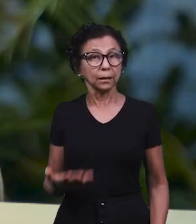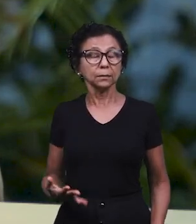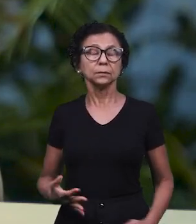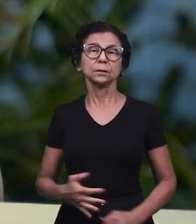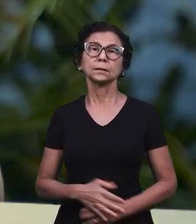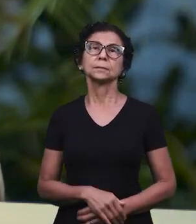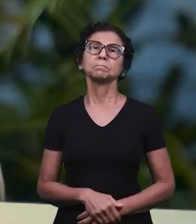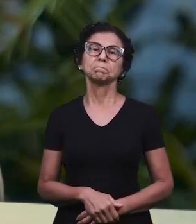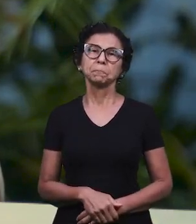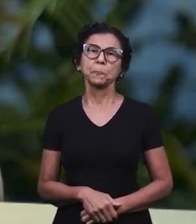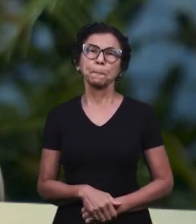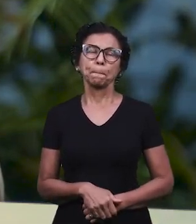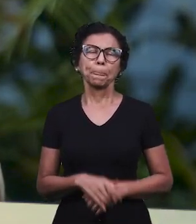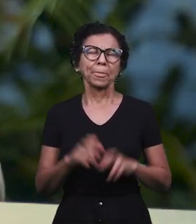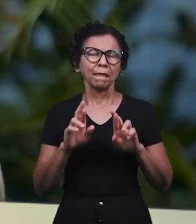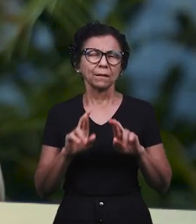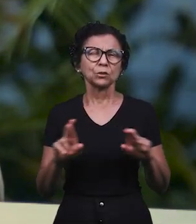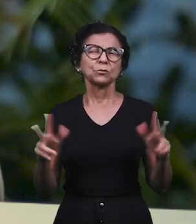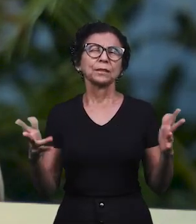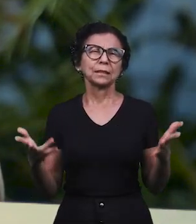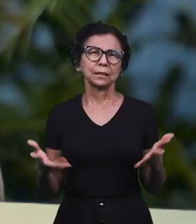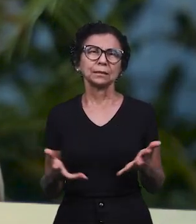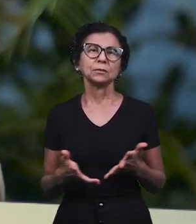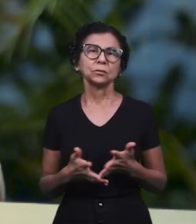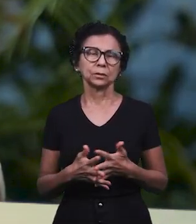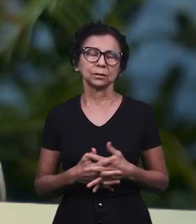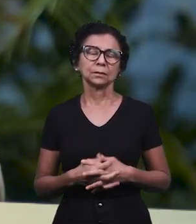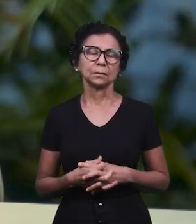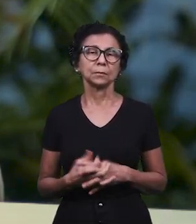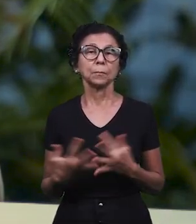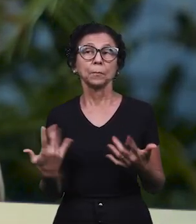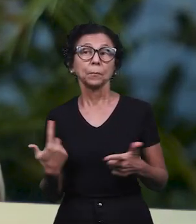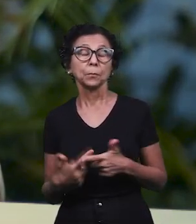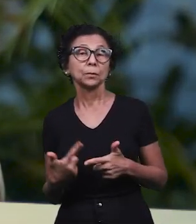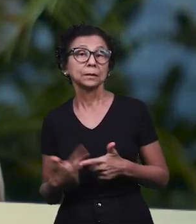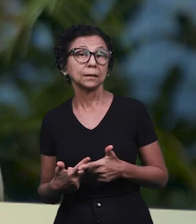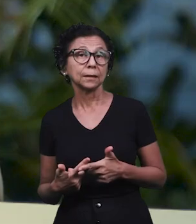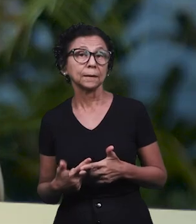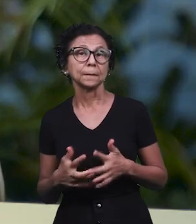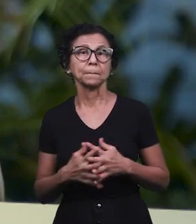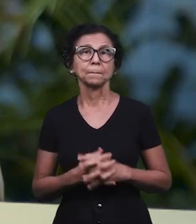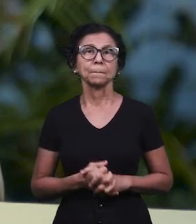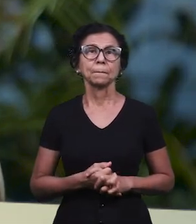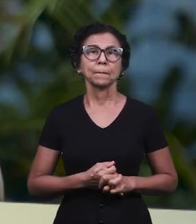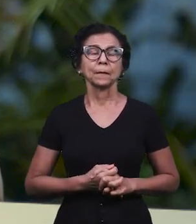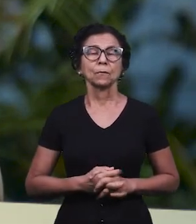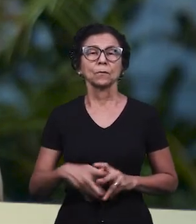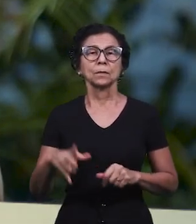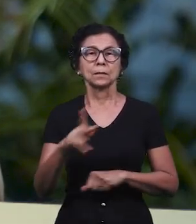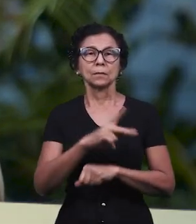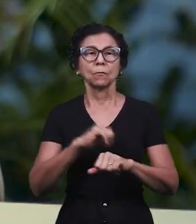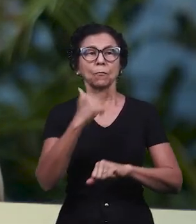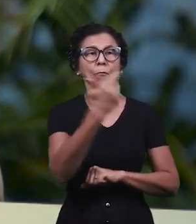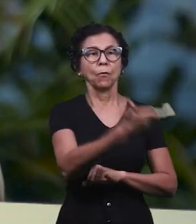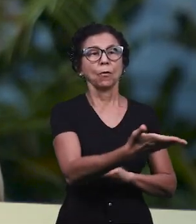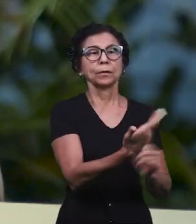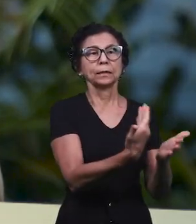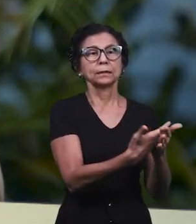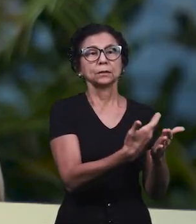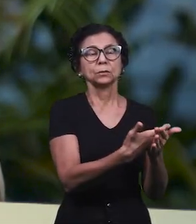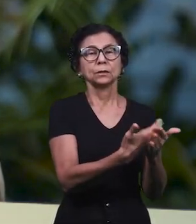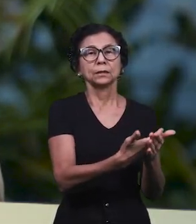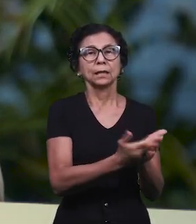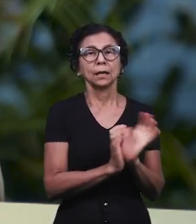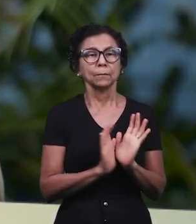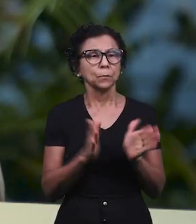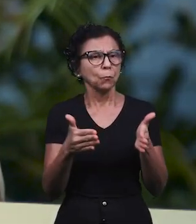são realmente diferenciadas. Porque além do militar estar lá fora com a dedicação exclusiva